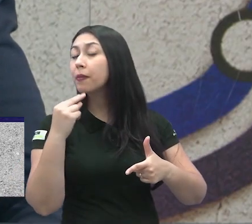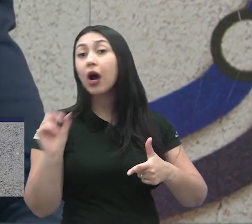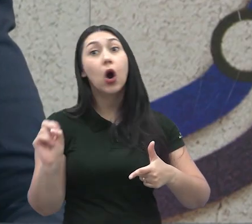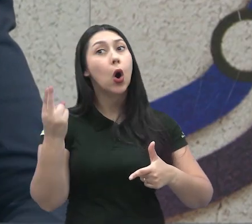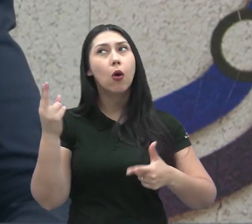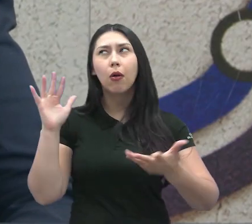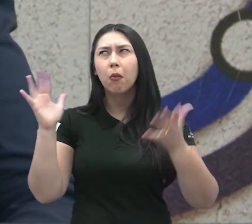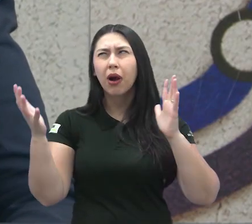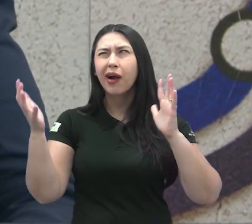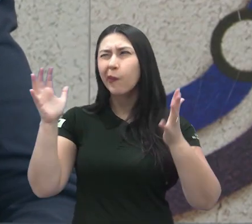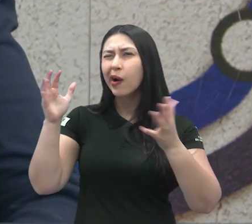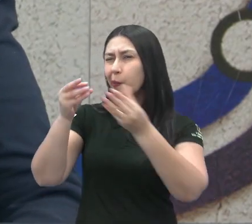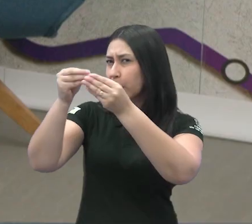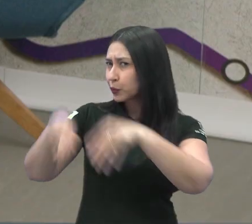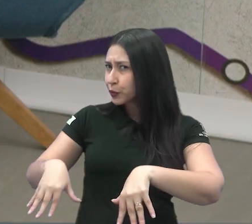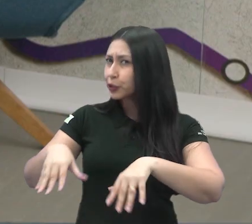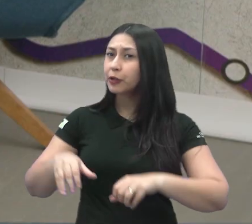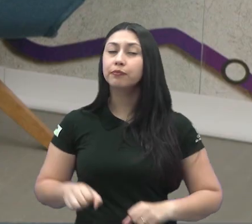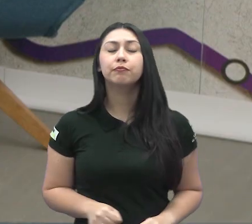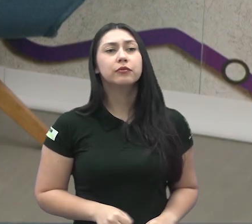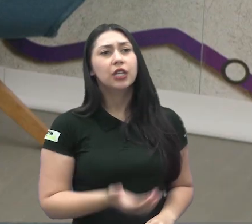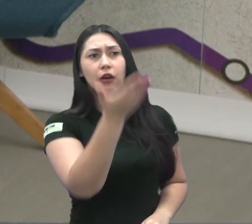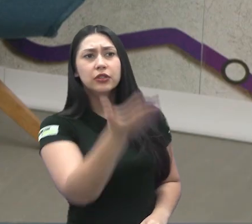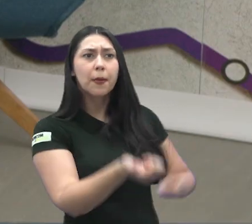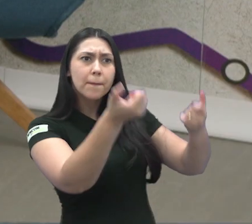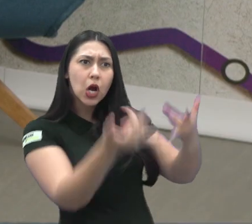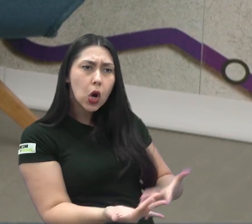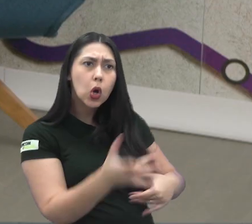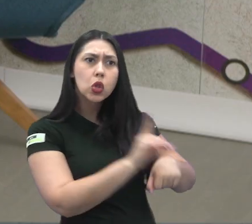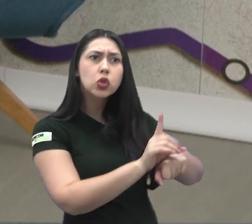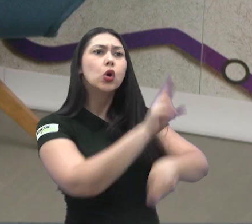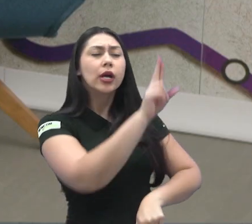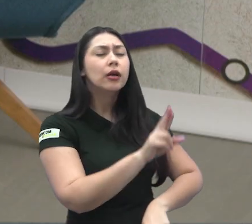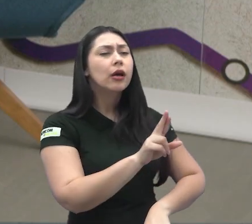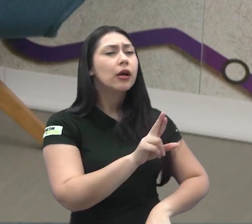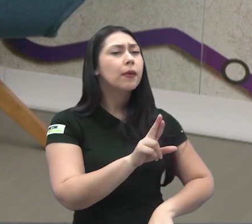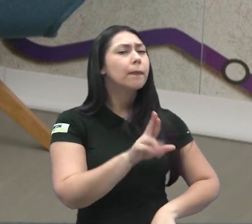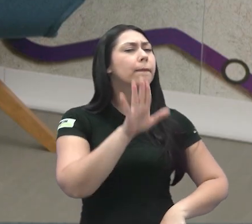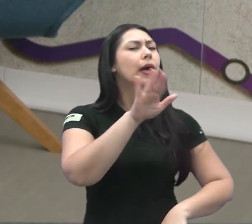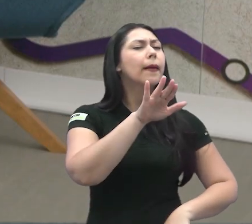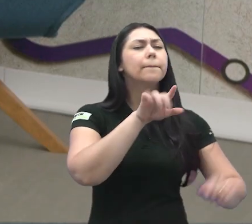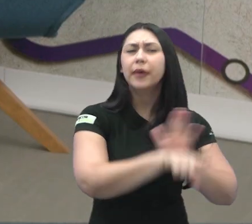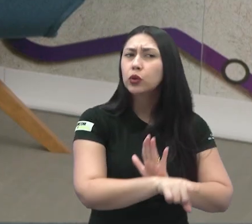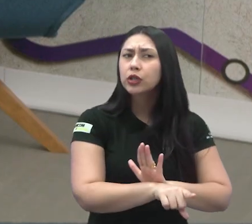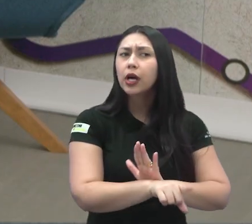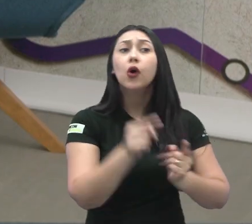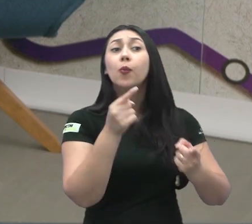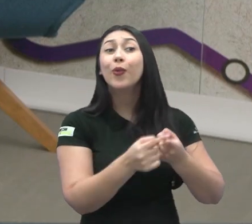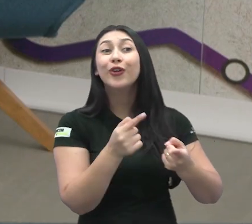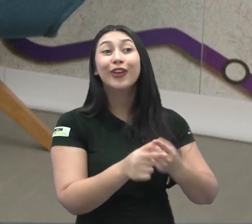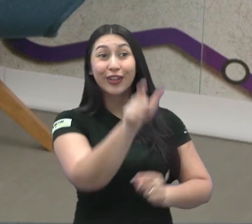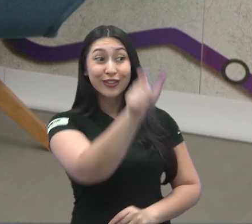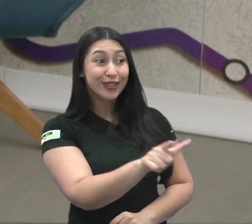mesmo intempéries climáticas. Bacana. Bruna, você falou para a gente aí do seu doutorado, né? Eu queria saber o que te motivou a